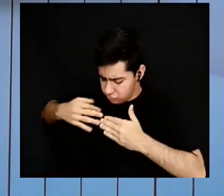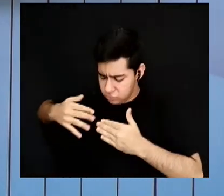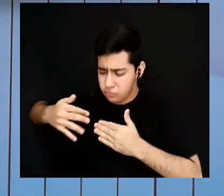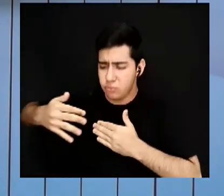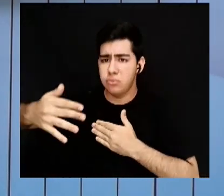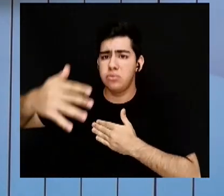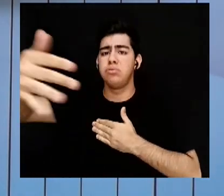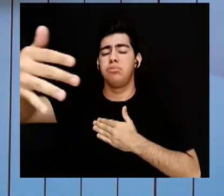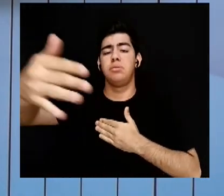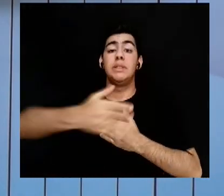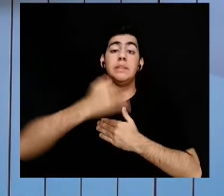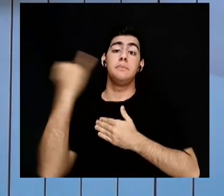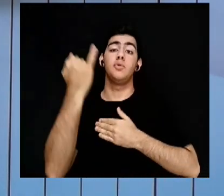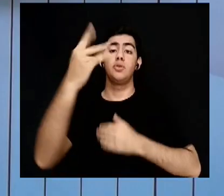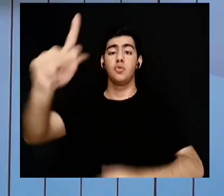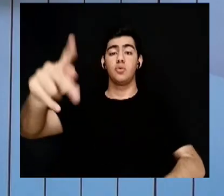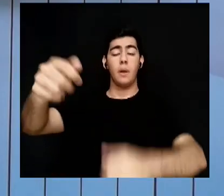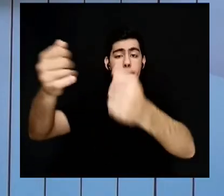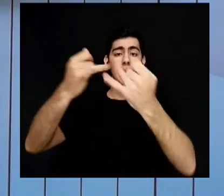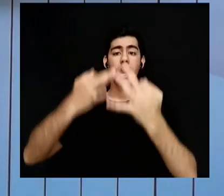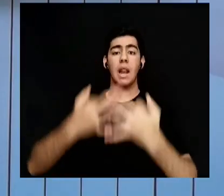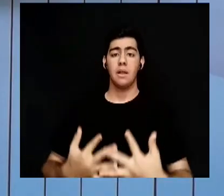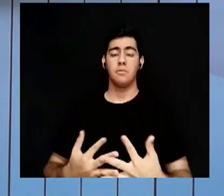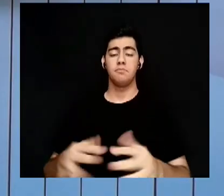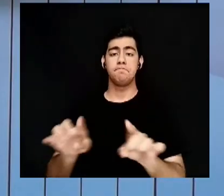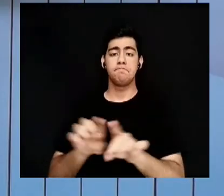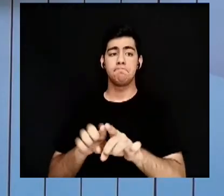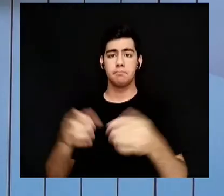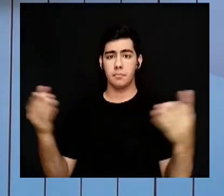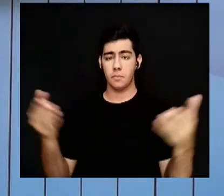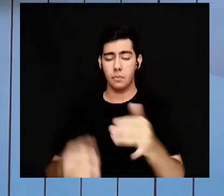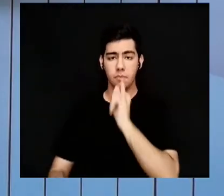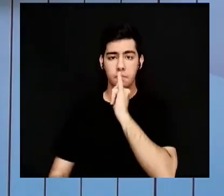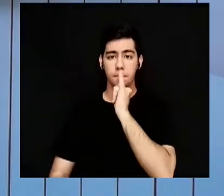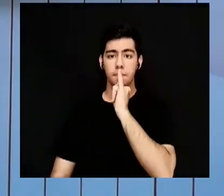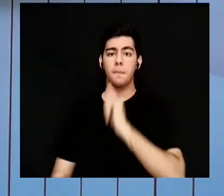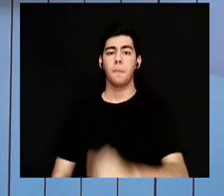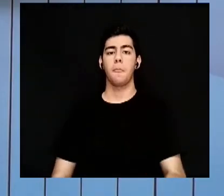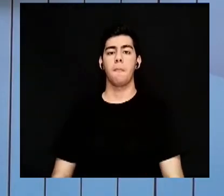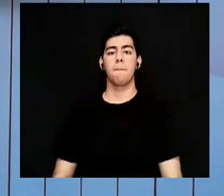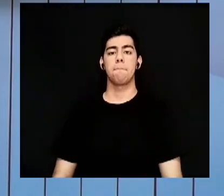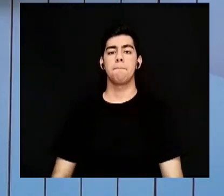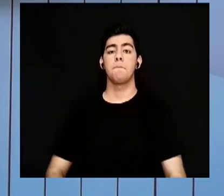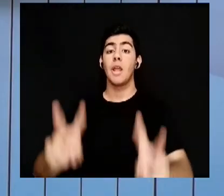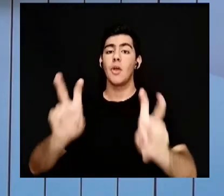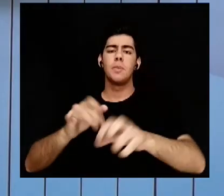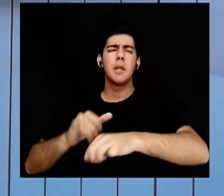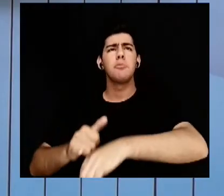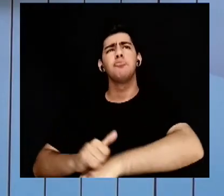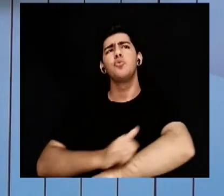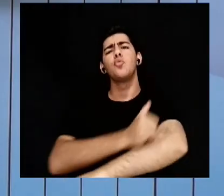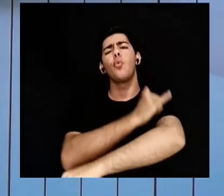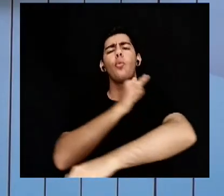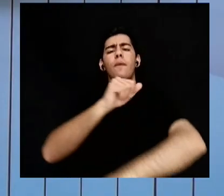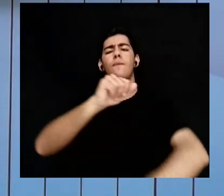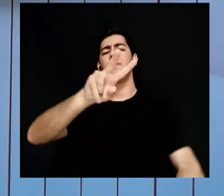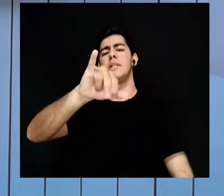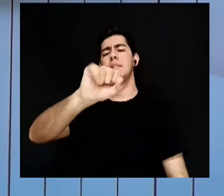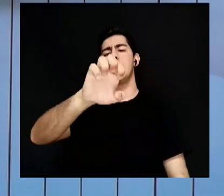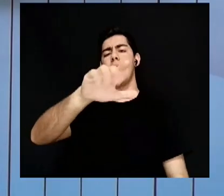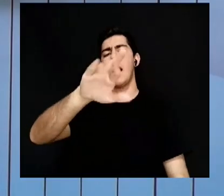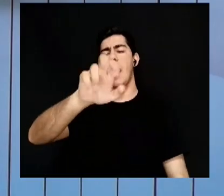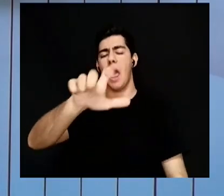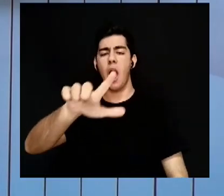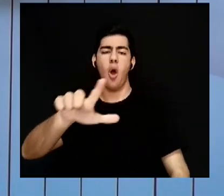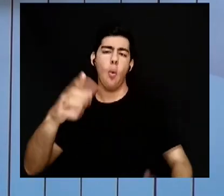doutora. Agora, além da questão, né, da gordura visceral no fígado, igual a doutora explicou pra